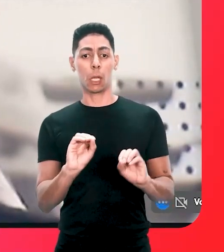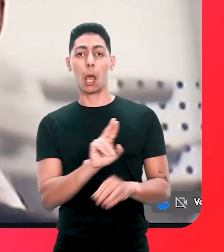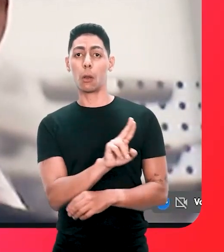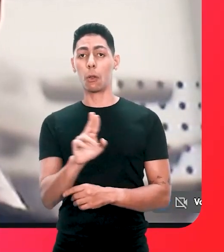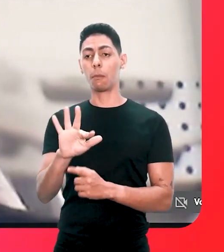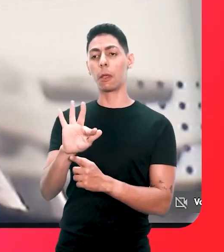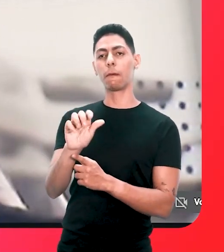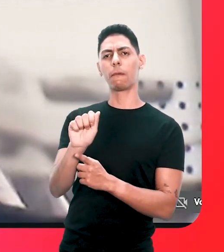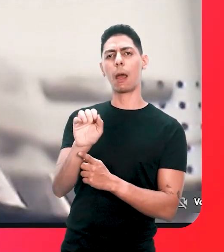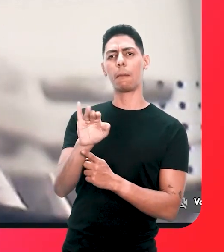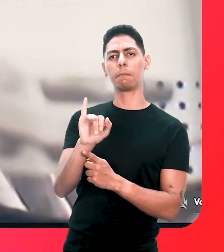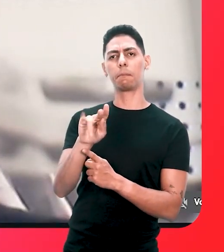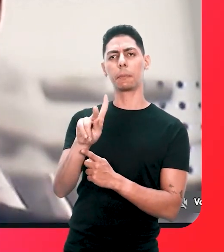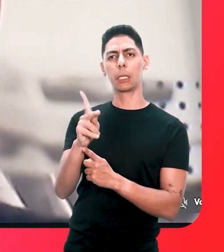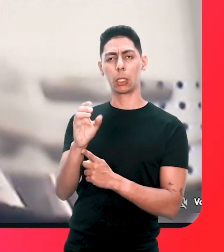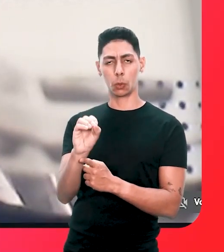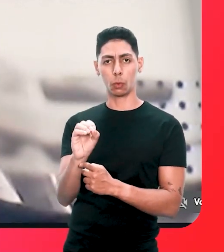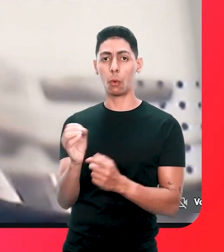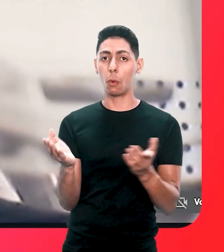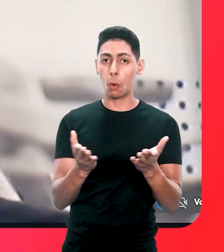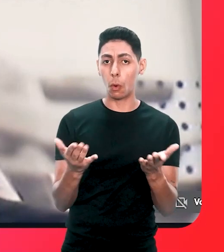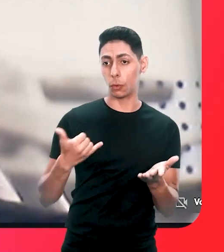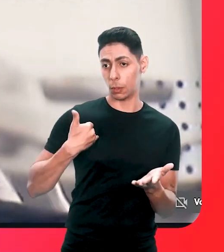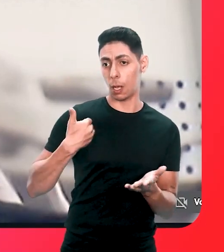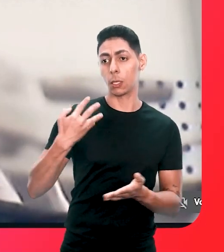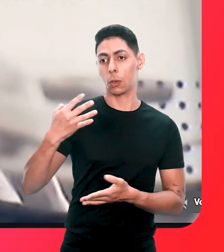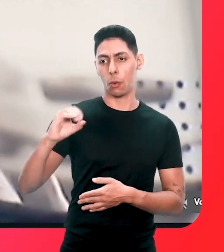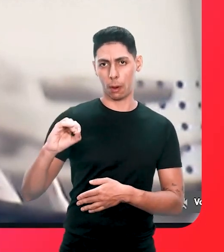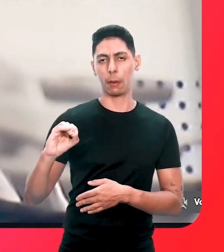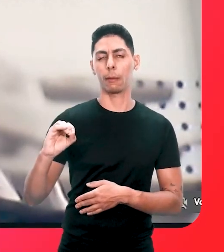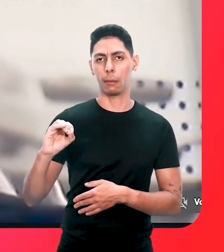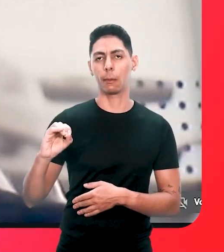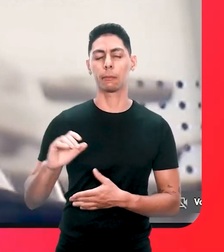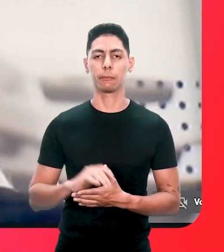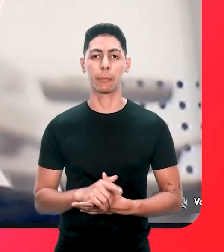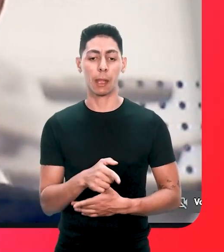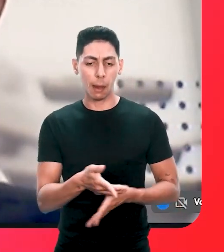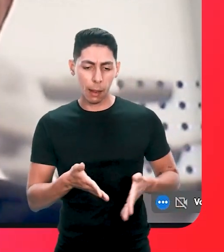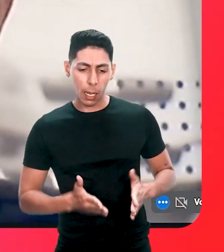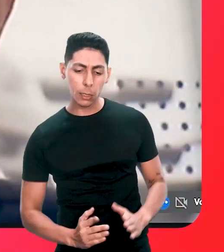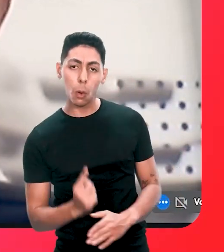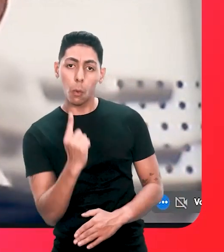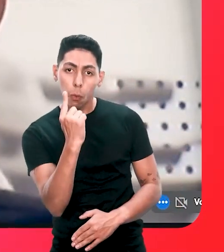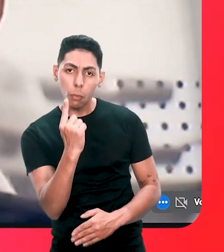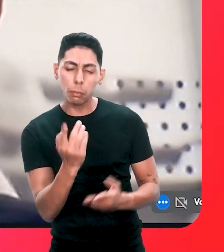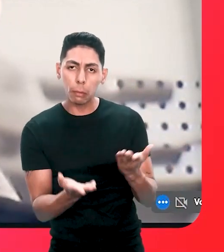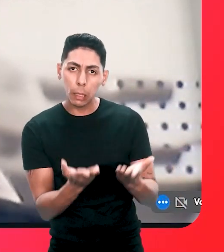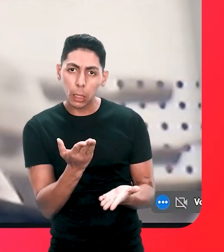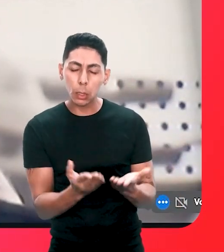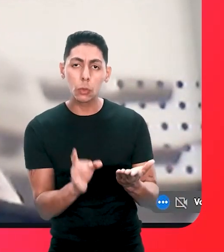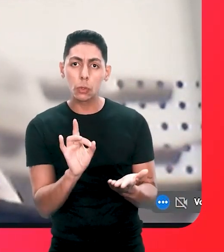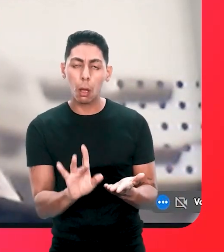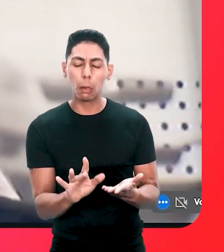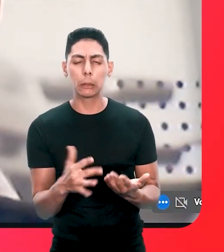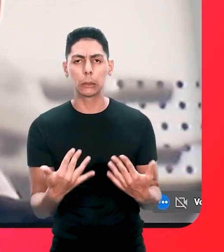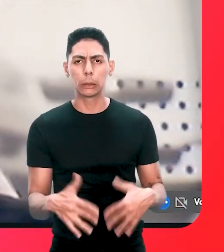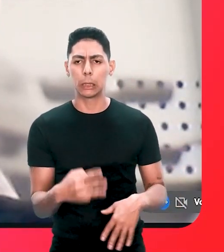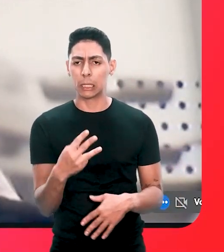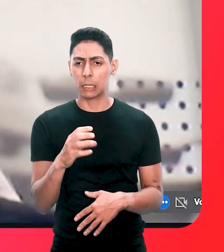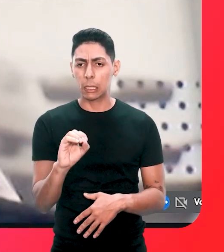Fabinho, que hoje tem 40 anos, que nasceu com 1 quilo, cara, 1,1 kg,